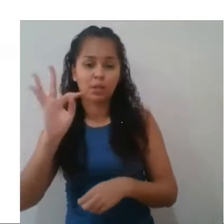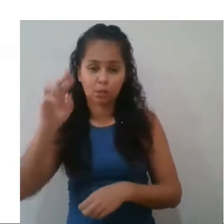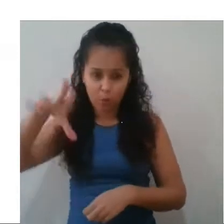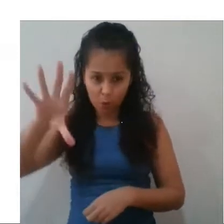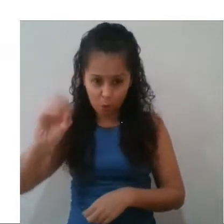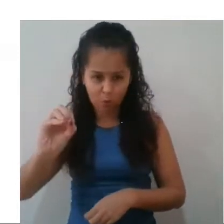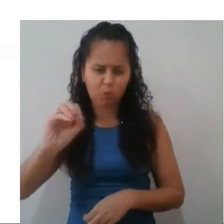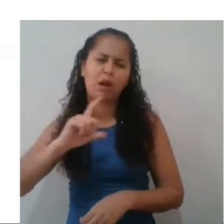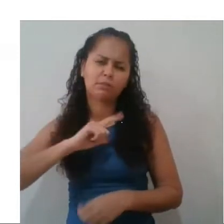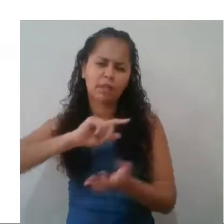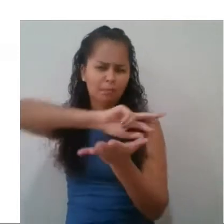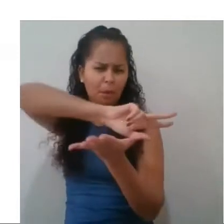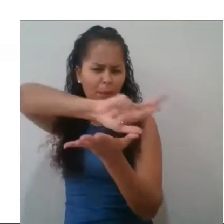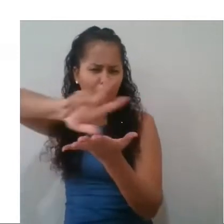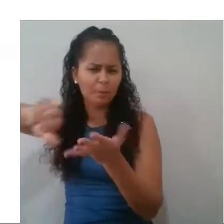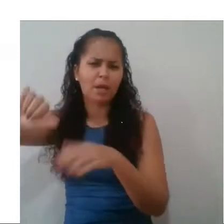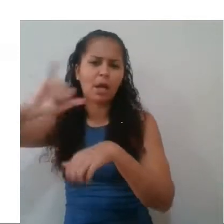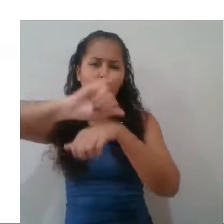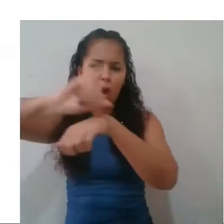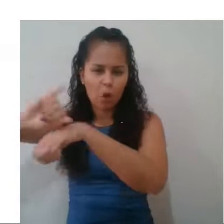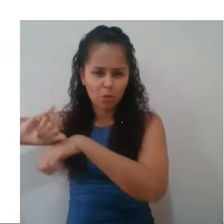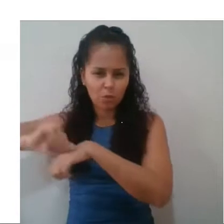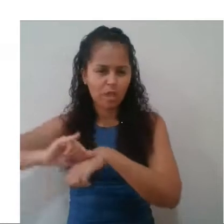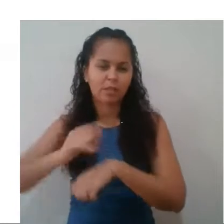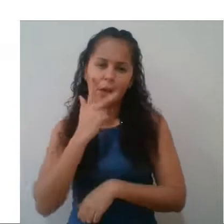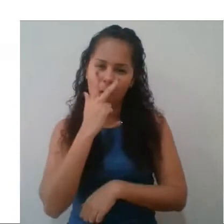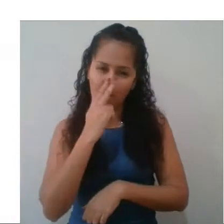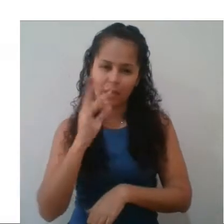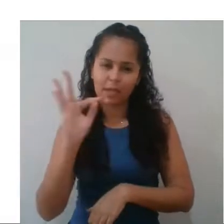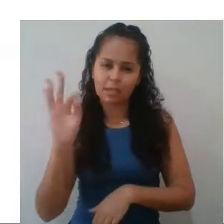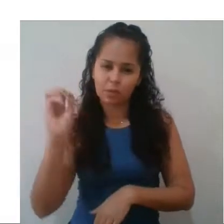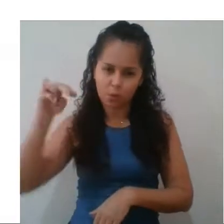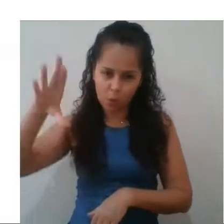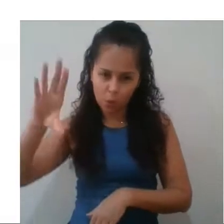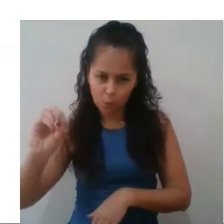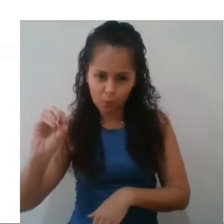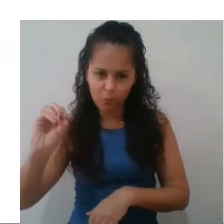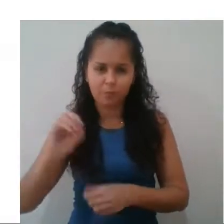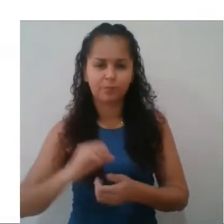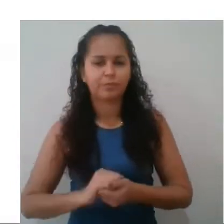diversos outros objetos que possuem essas formas, a forma de um tronco.